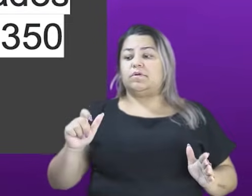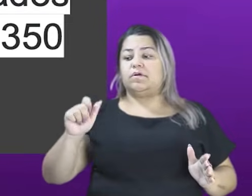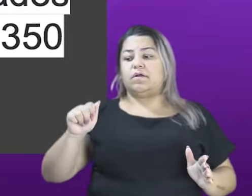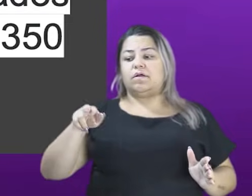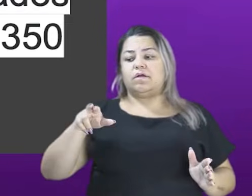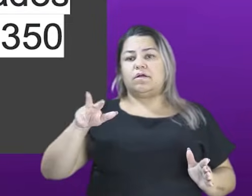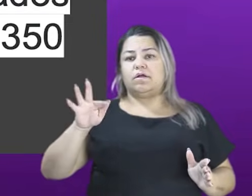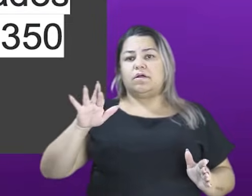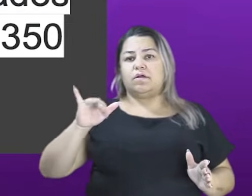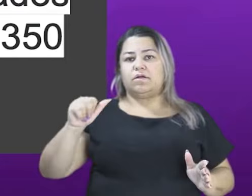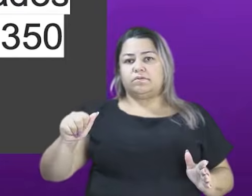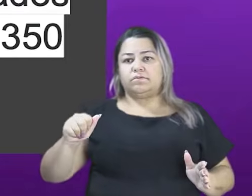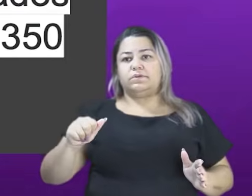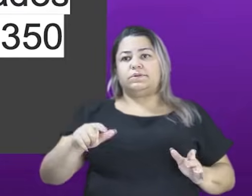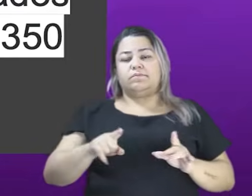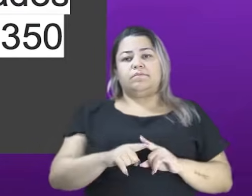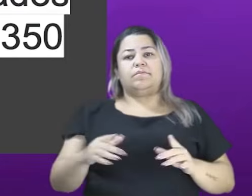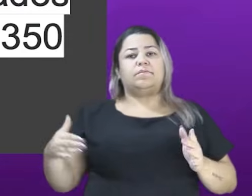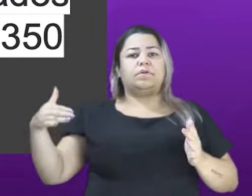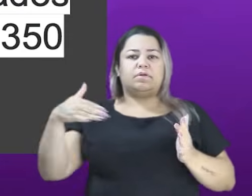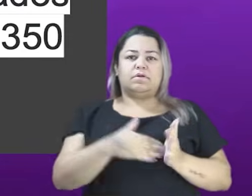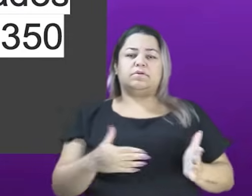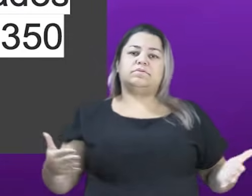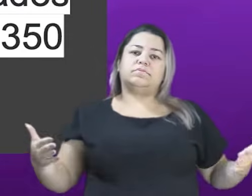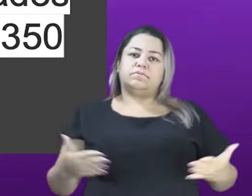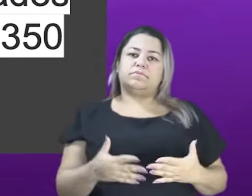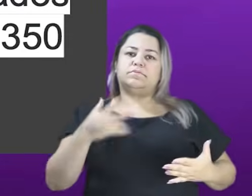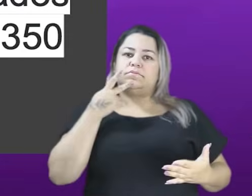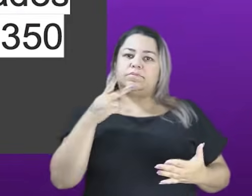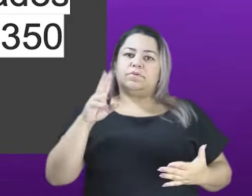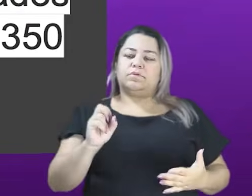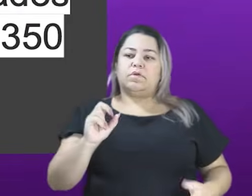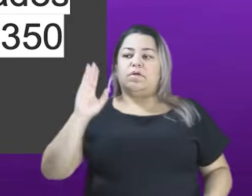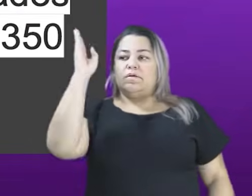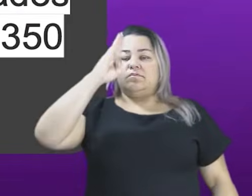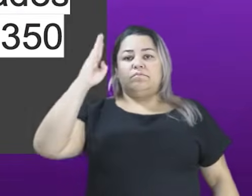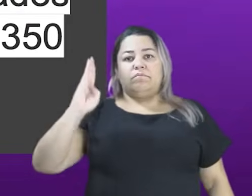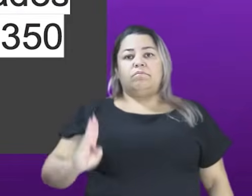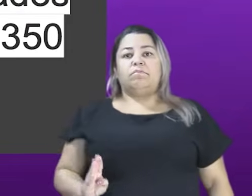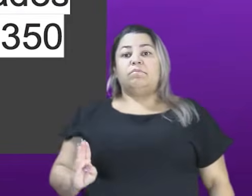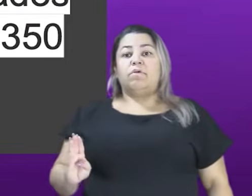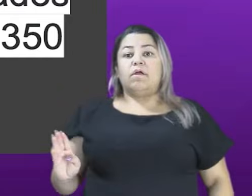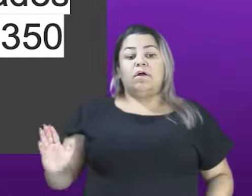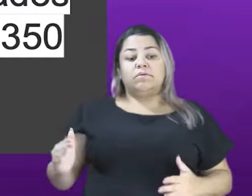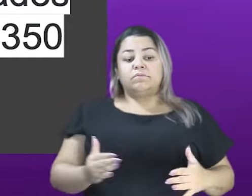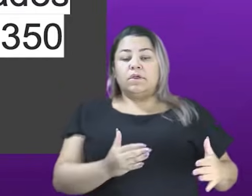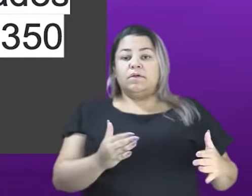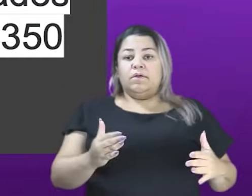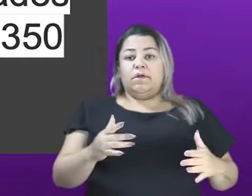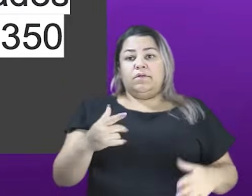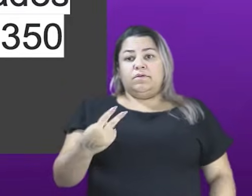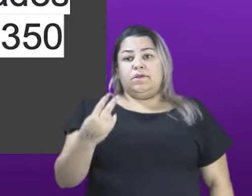dos portos de Luanda até aqui o território, né, falando especificamente Brasil, né, nesse trajeto, quase